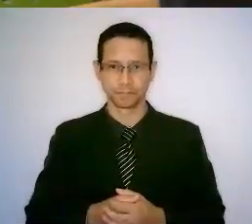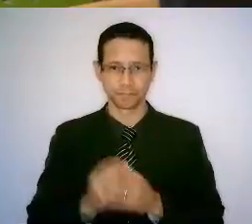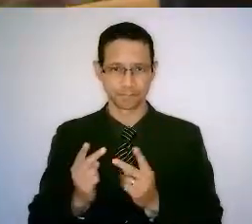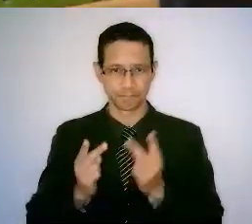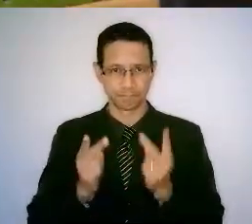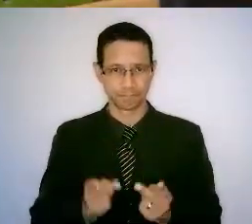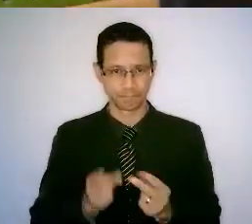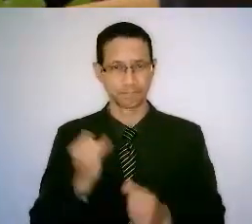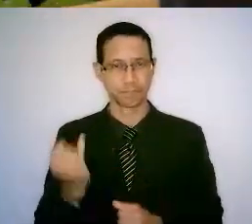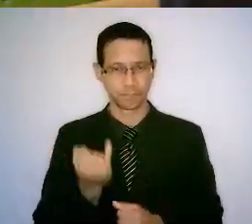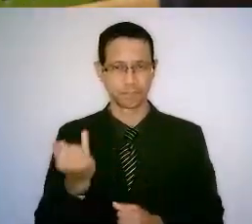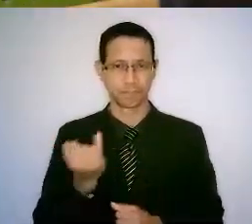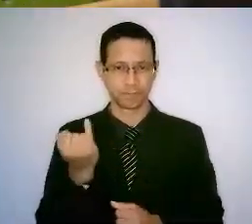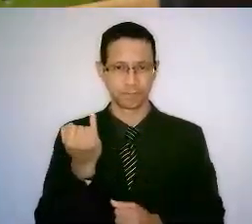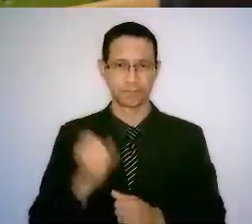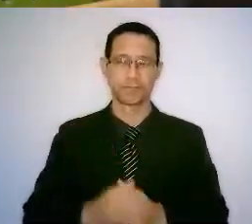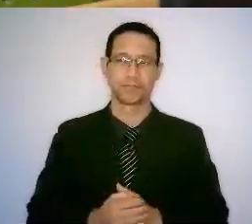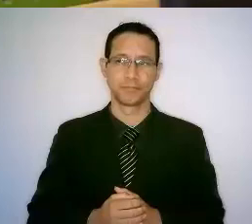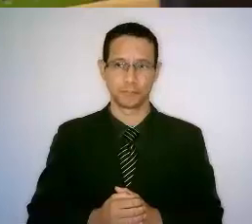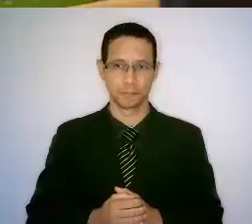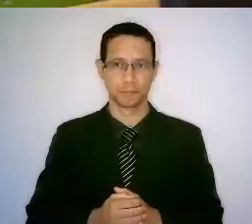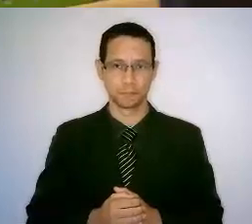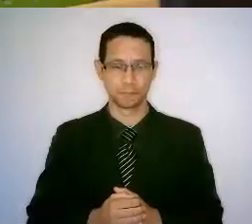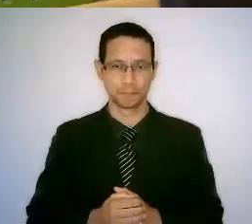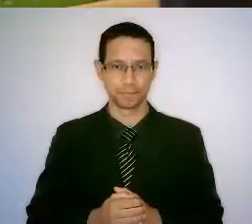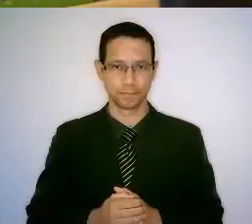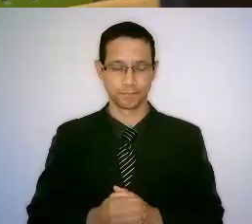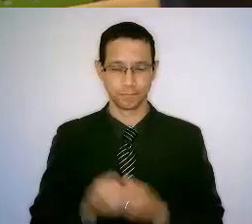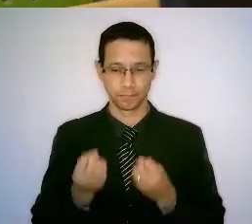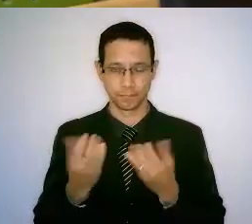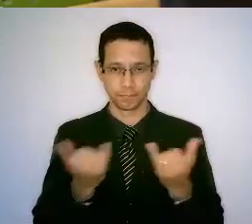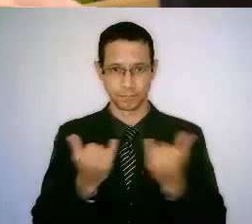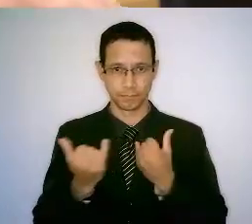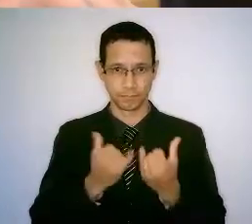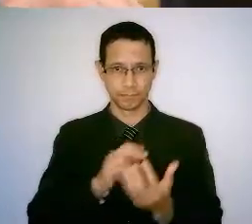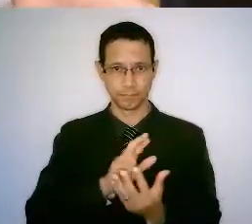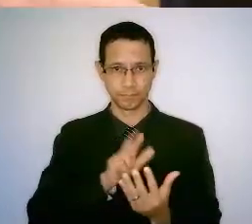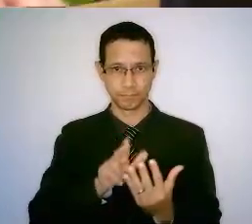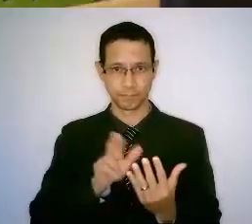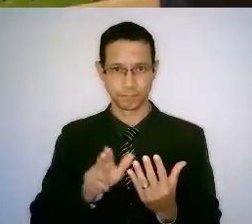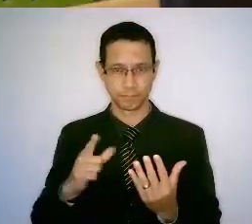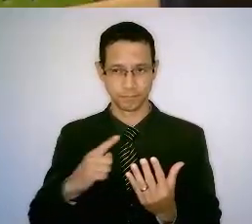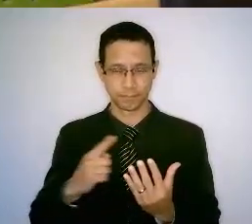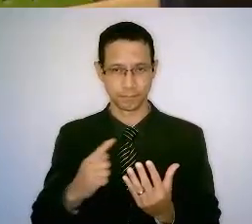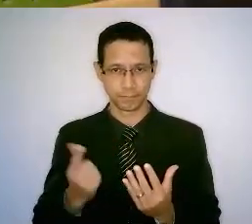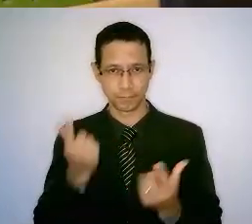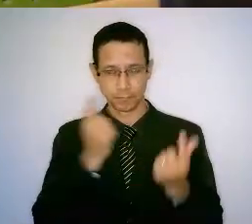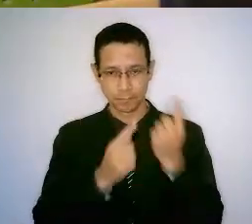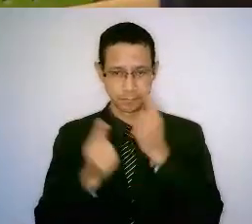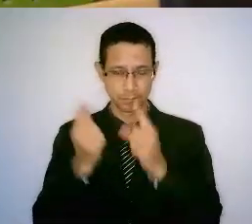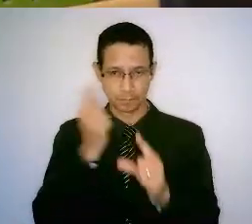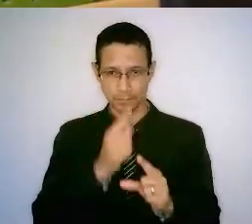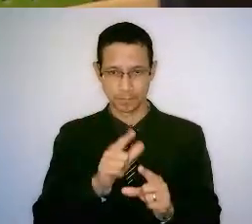importantes para que muitas das informações que são colhidas e